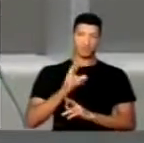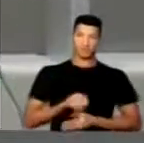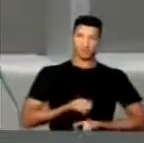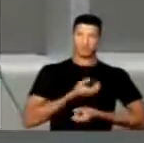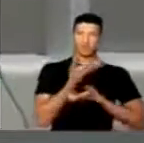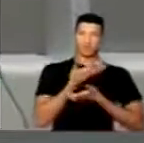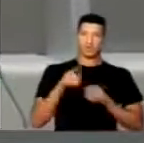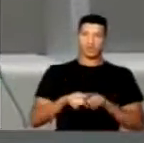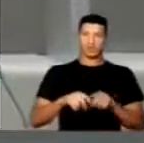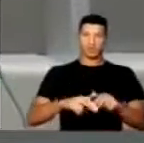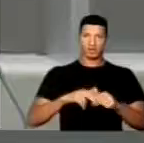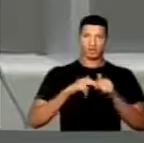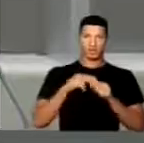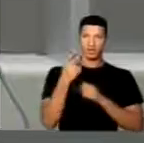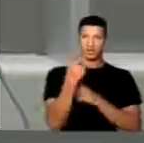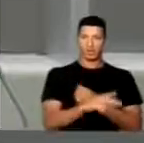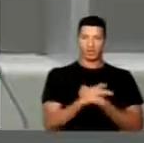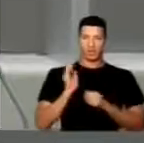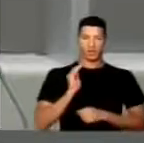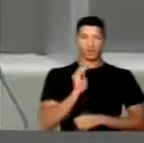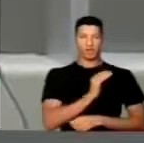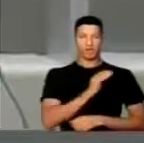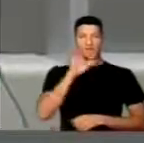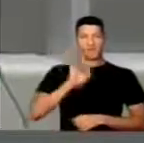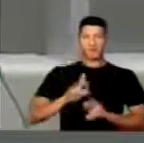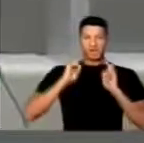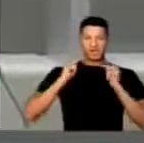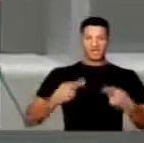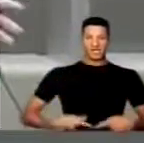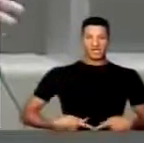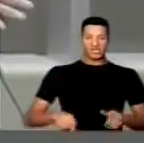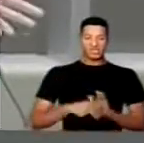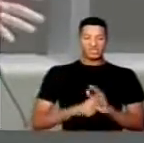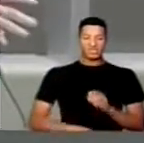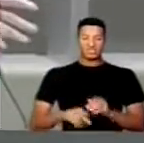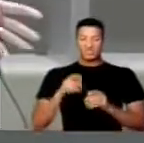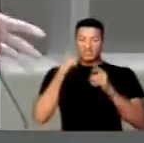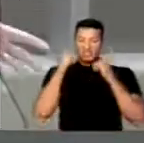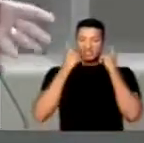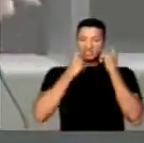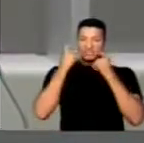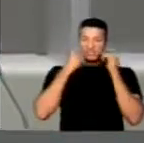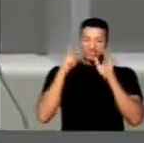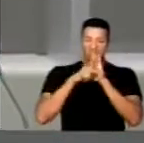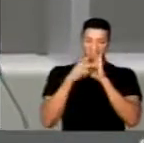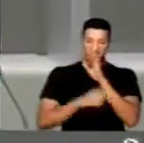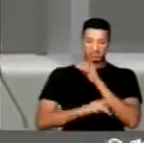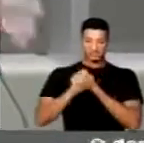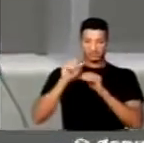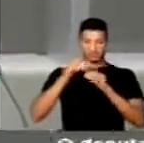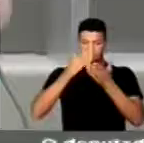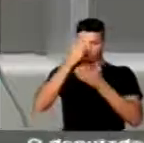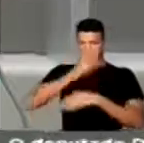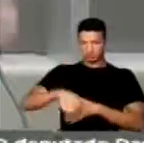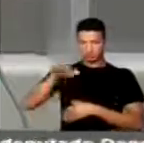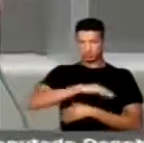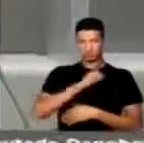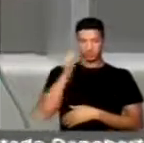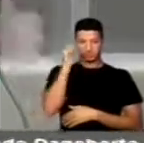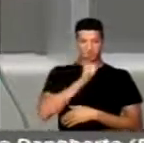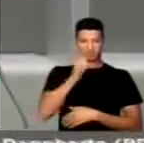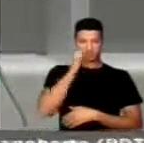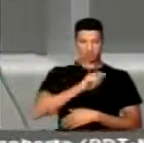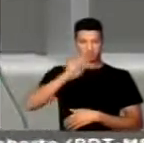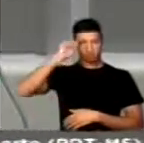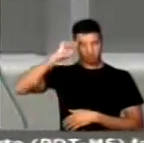expressou, através da sua Comissão de Direitos Humanos, a preocupação da exclusão de